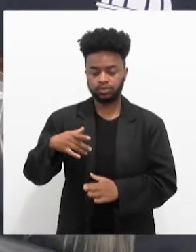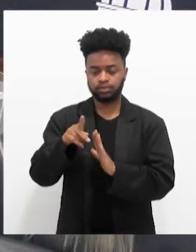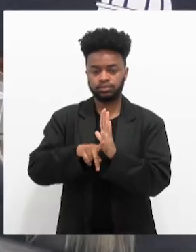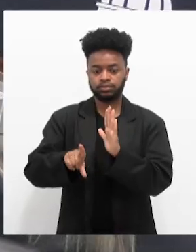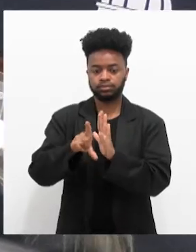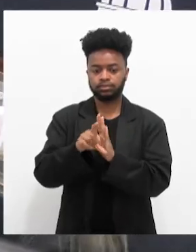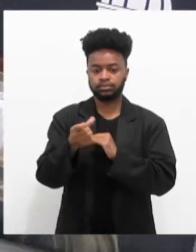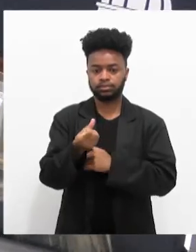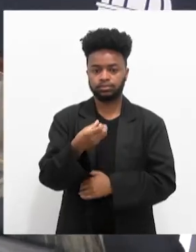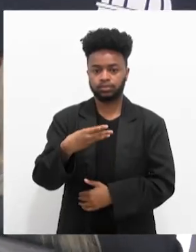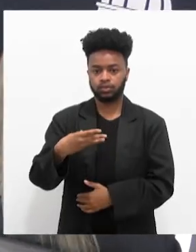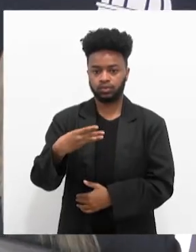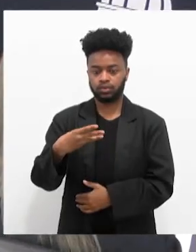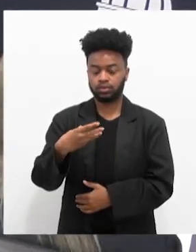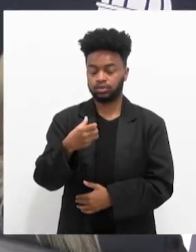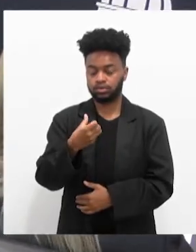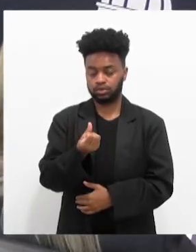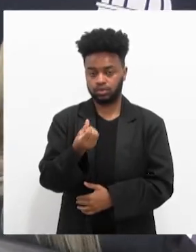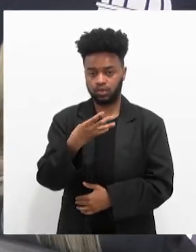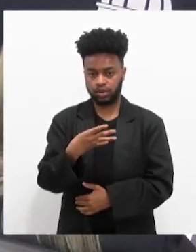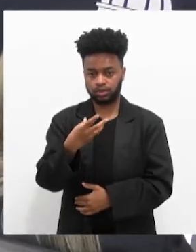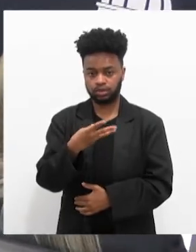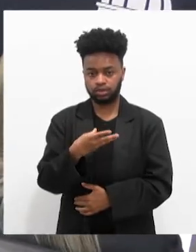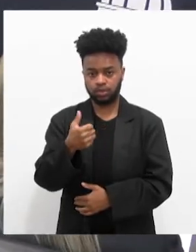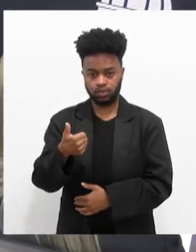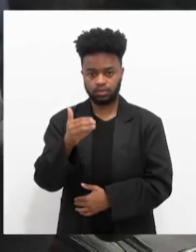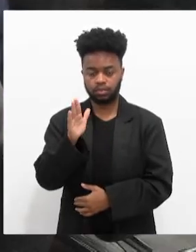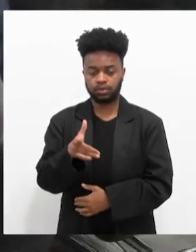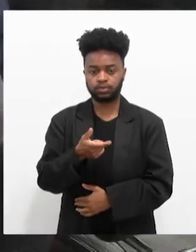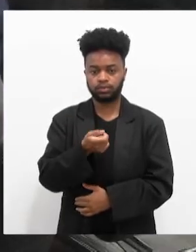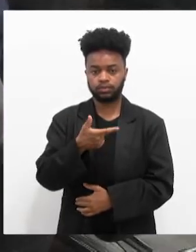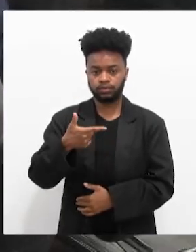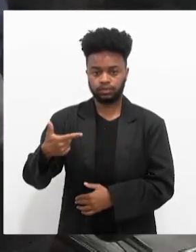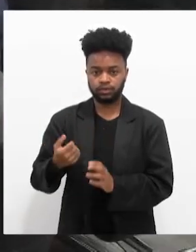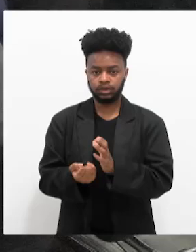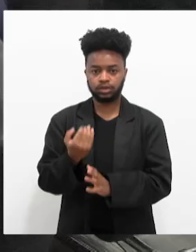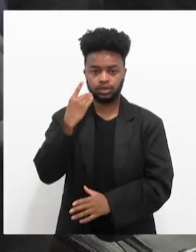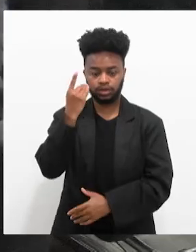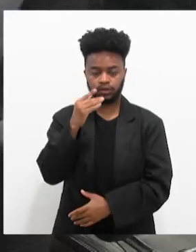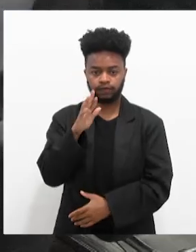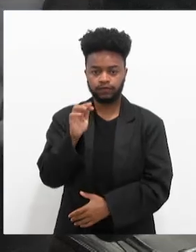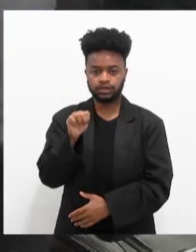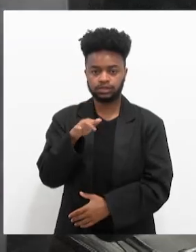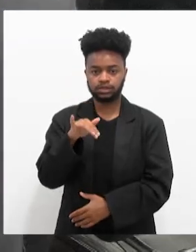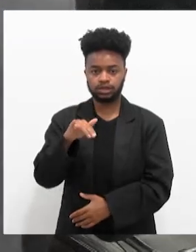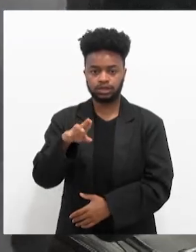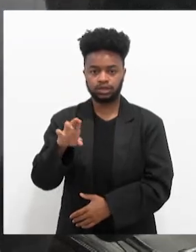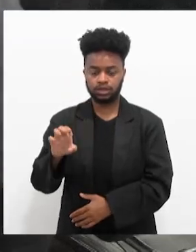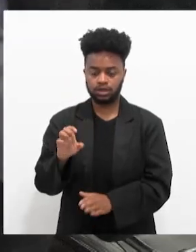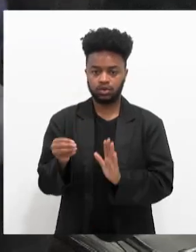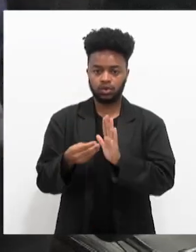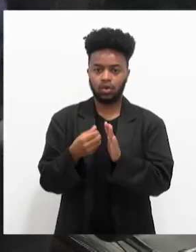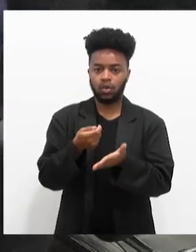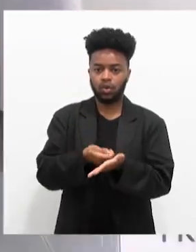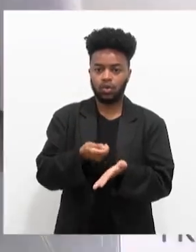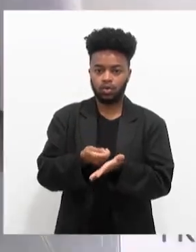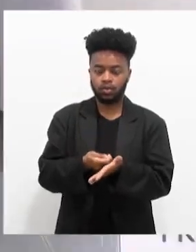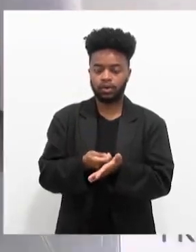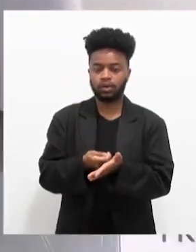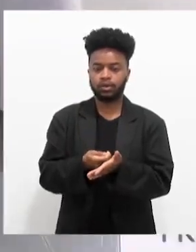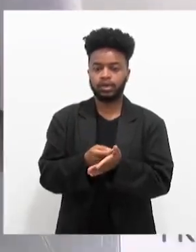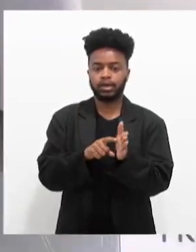de lei 6431 de 22, de autoria da deputada Franciane Mota, que torna obrigatório constar nos exames